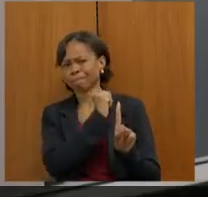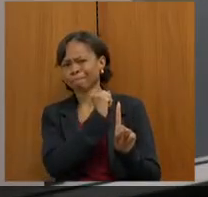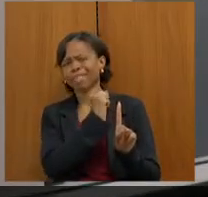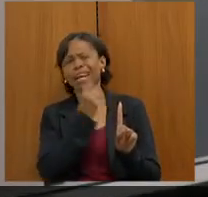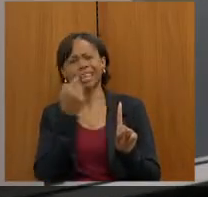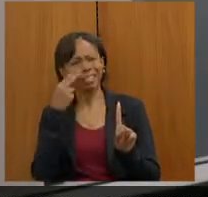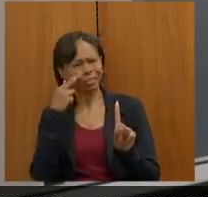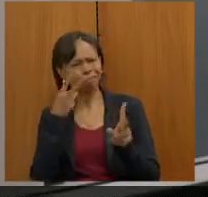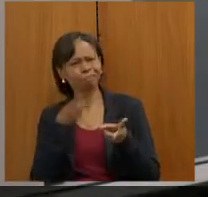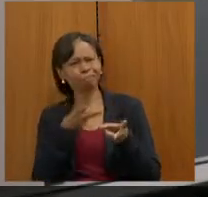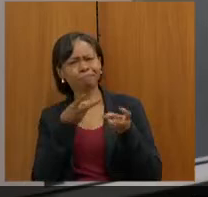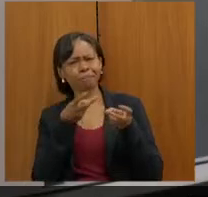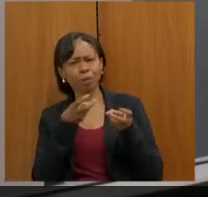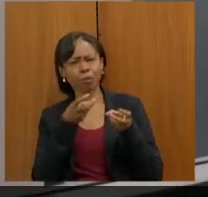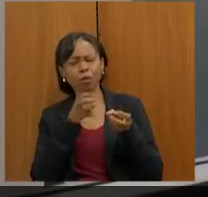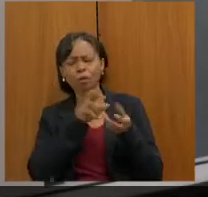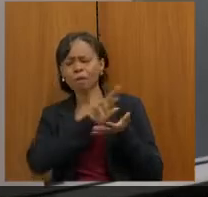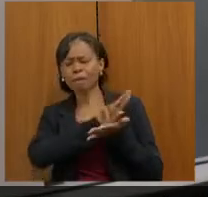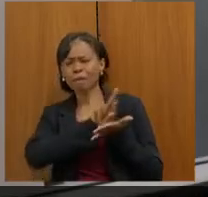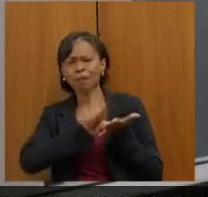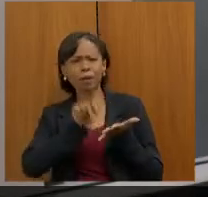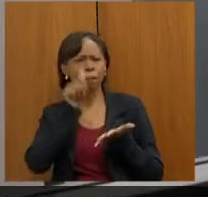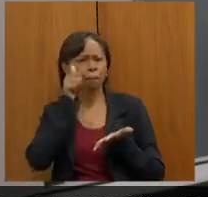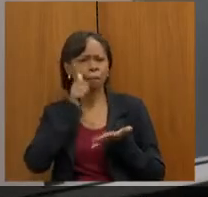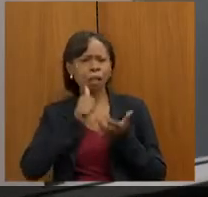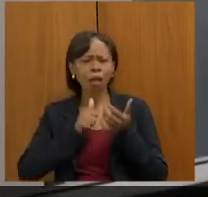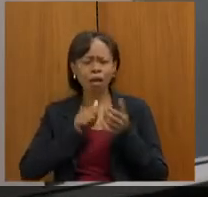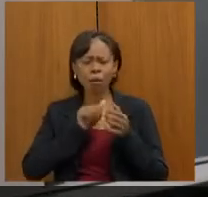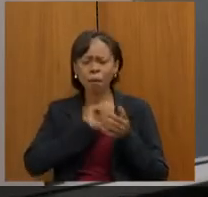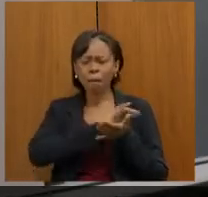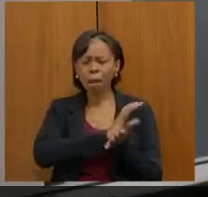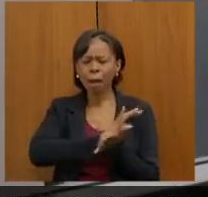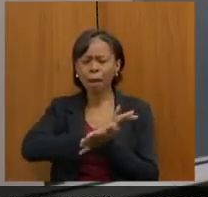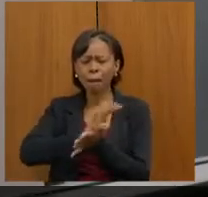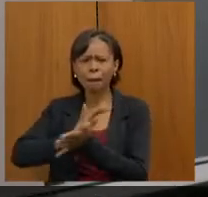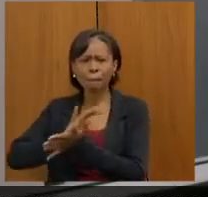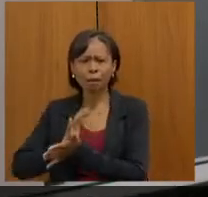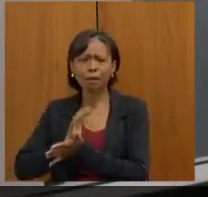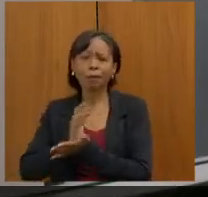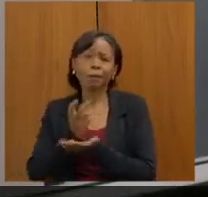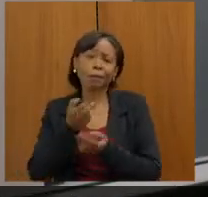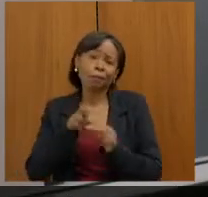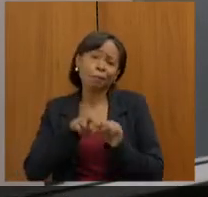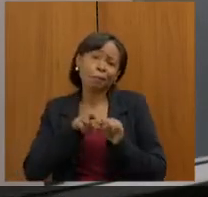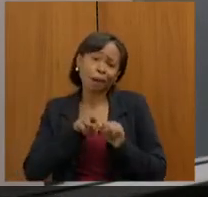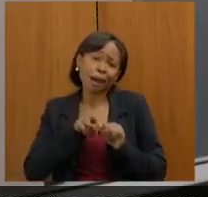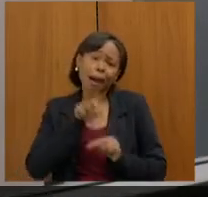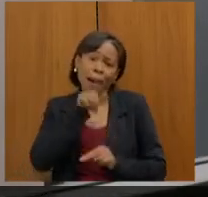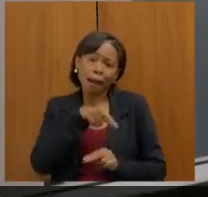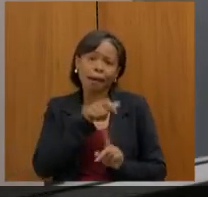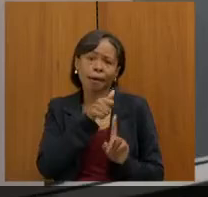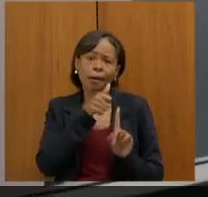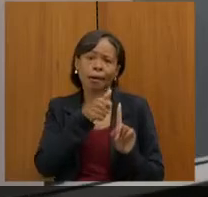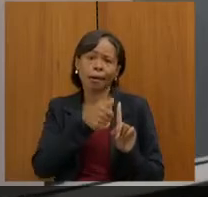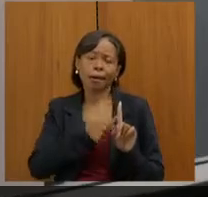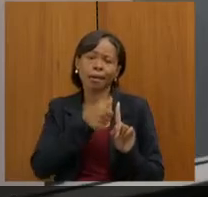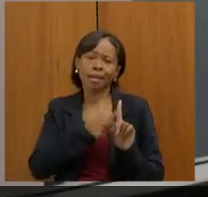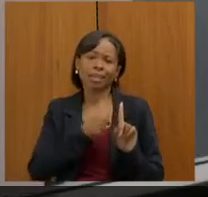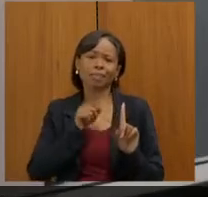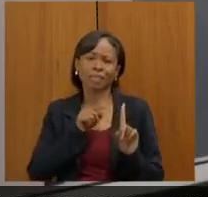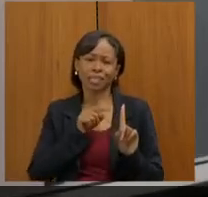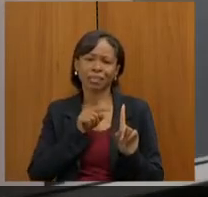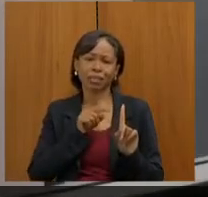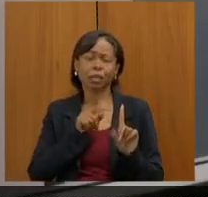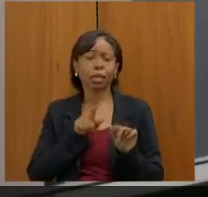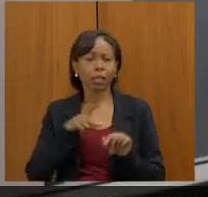mulheres estão morrendo pelo fato de serem mulheres não só por meio do feminicídio íntimo a violência que acontece